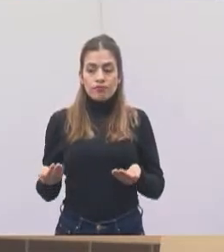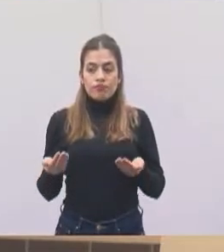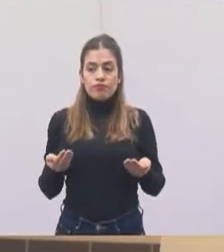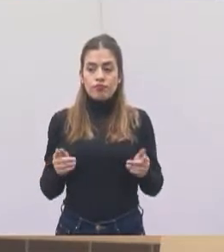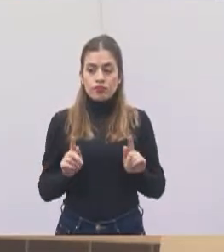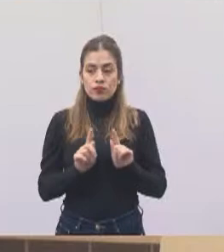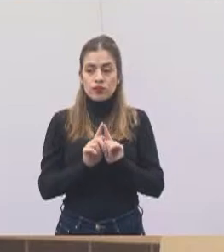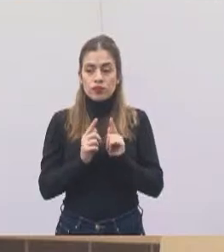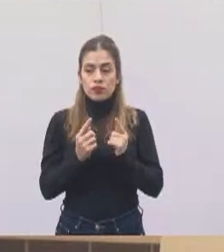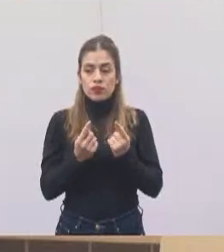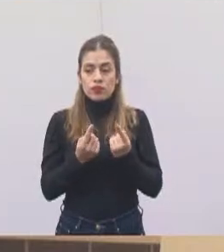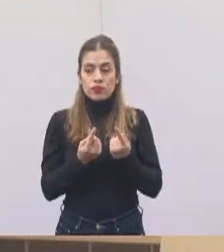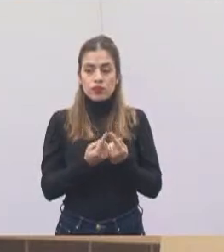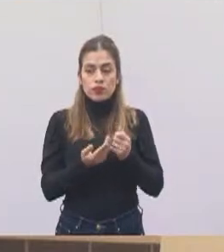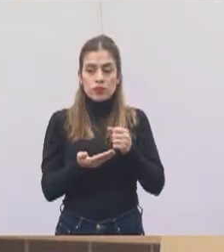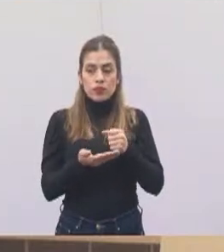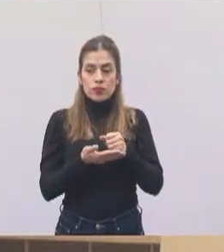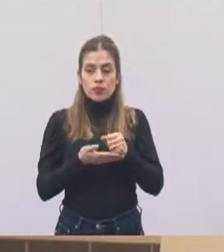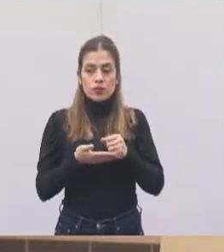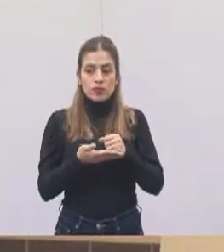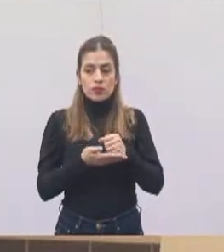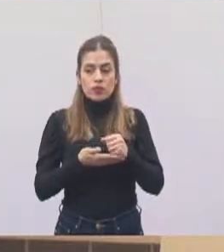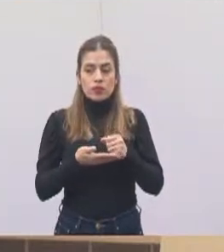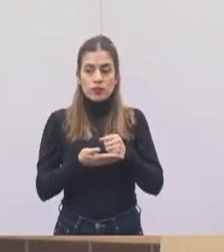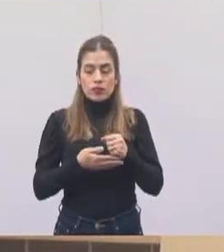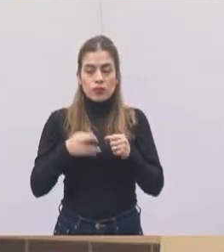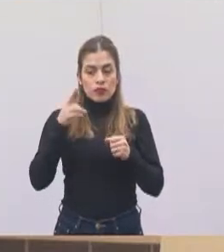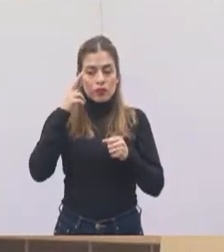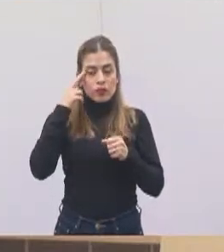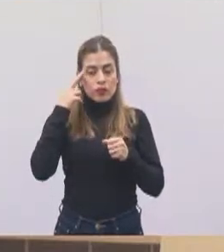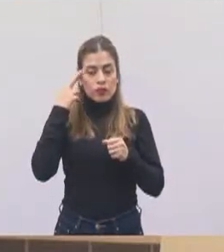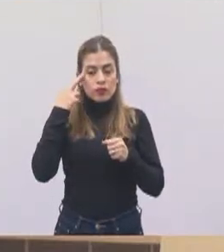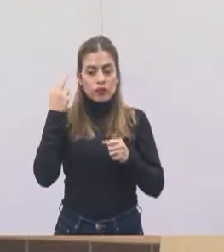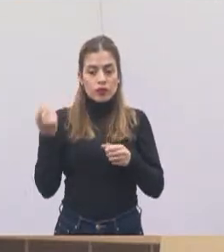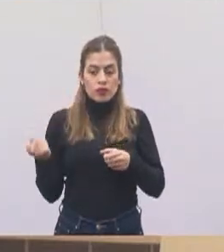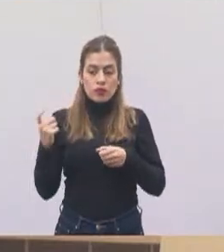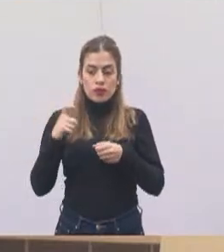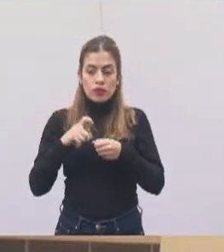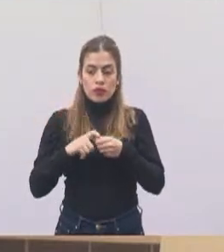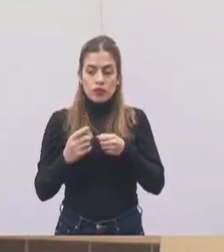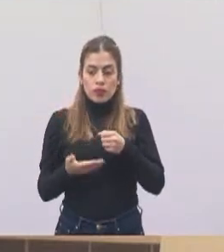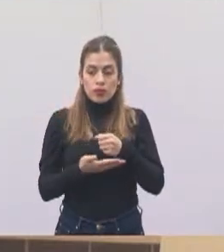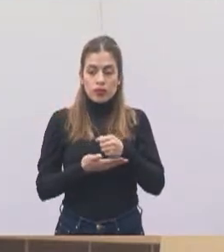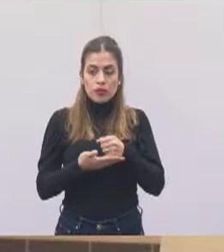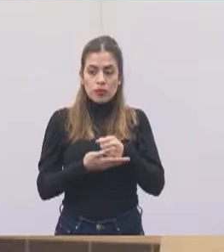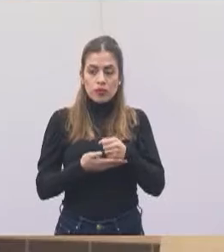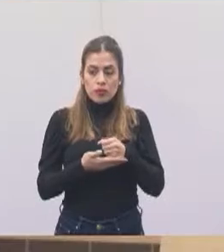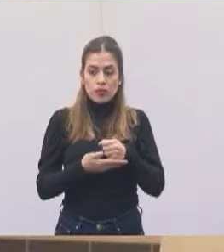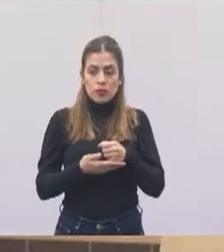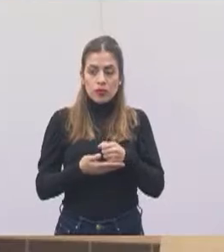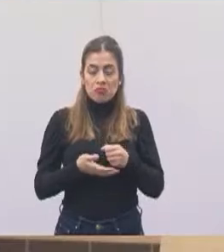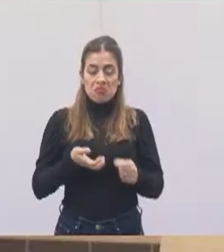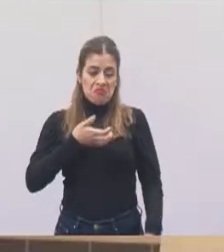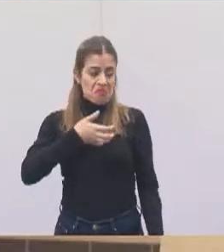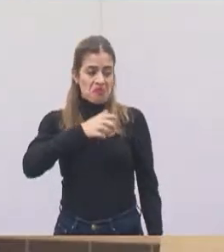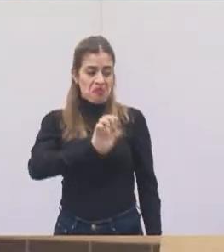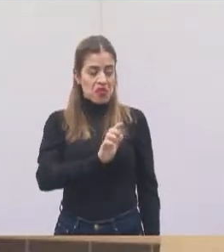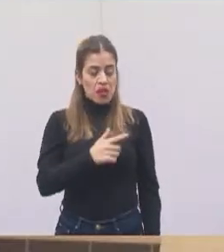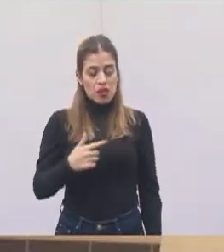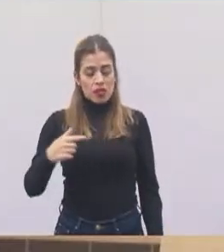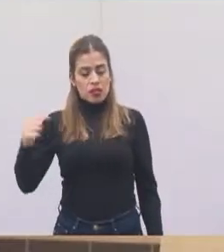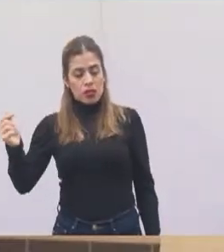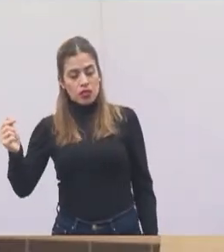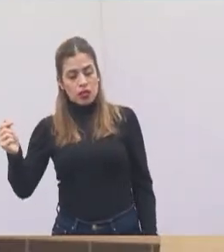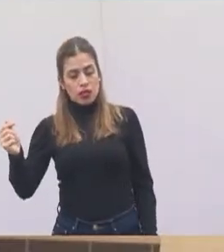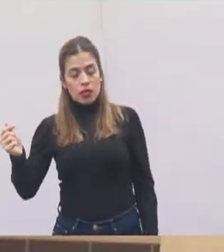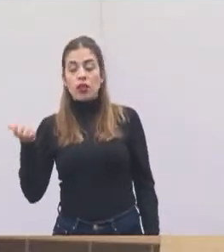grupo chamado Grupo da Base, porque o Roninha, ele volta. Hora que ele não quer, ele sai. Hora que ele quer,